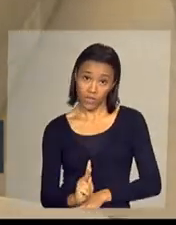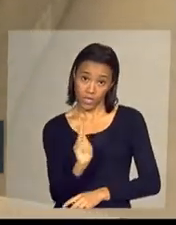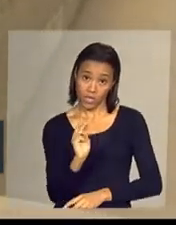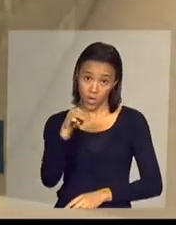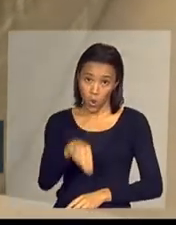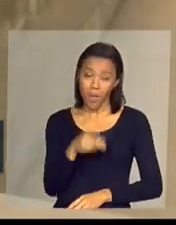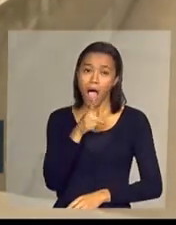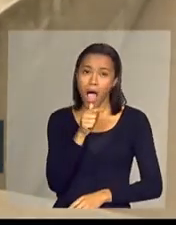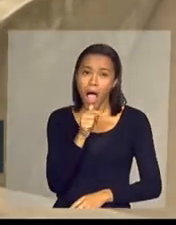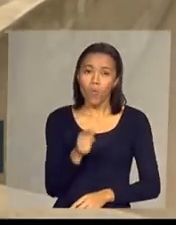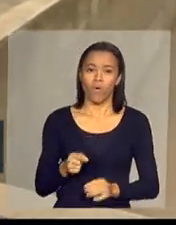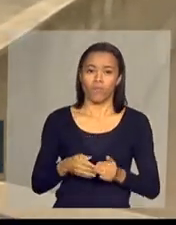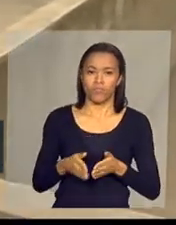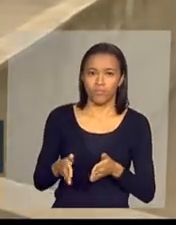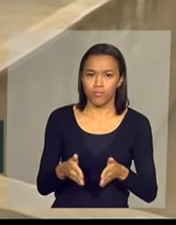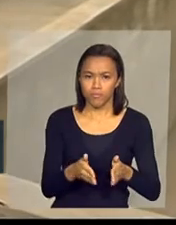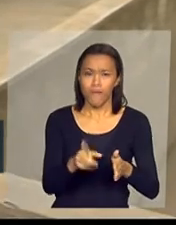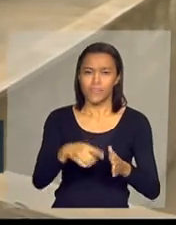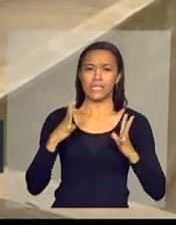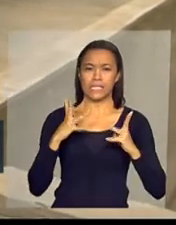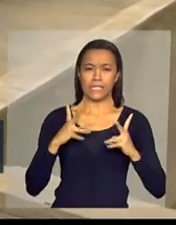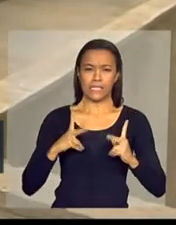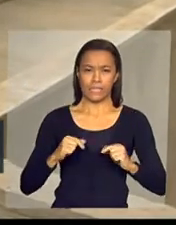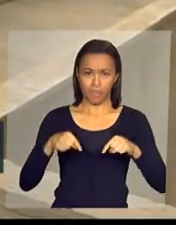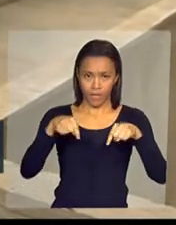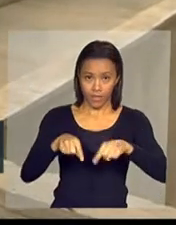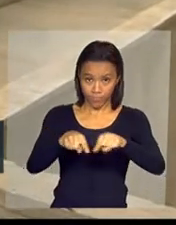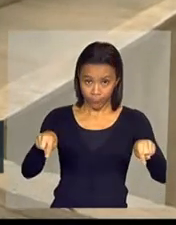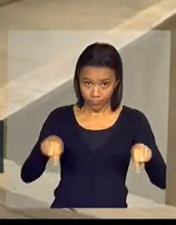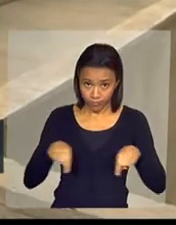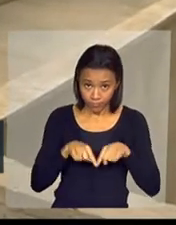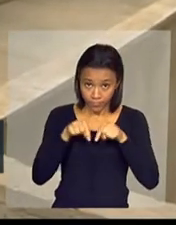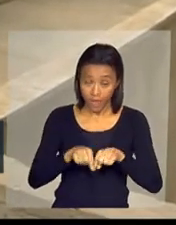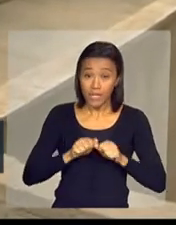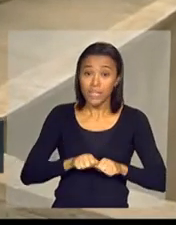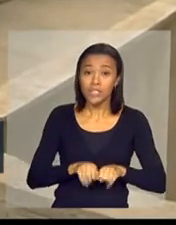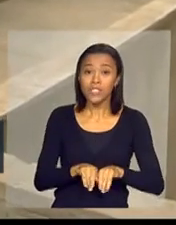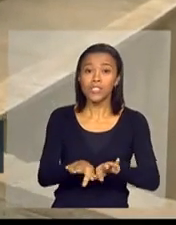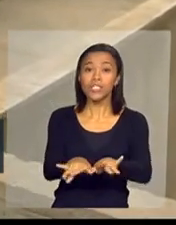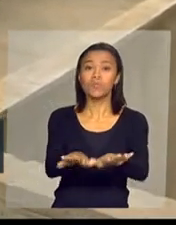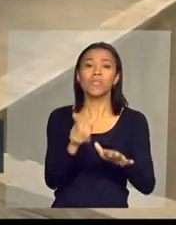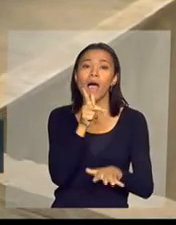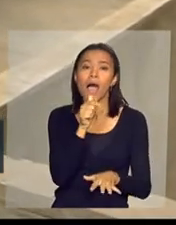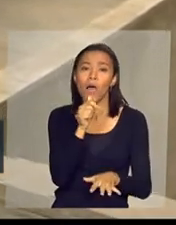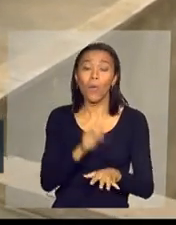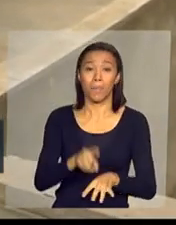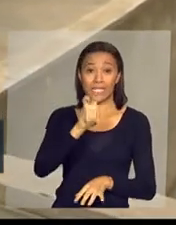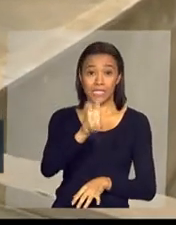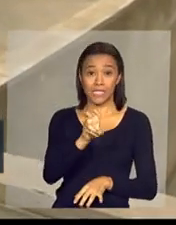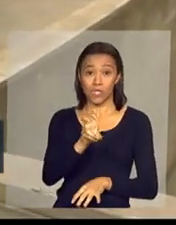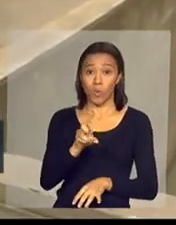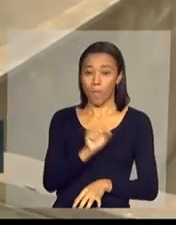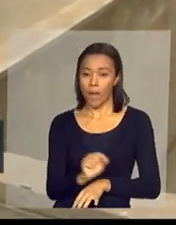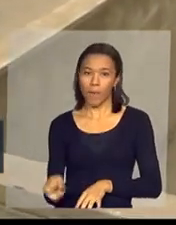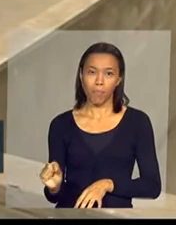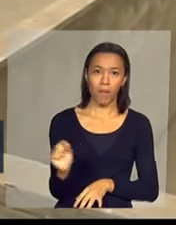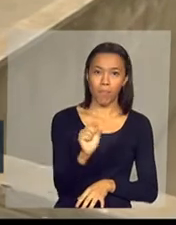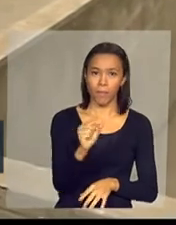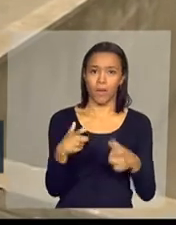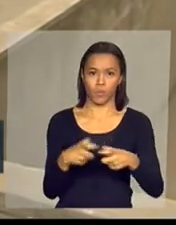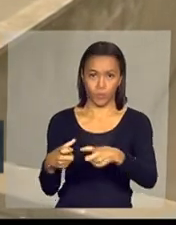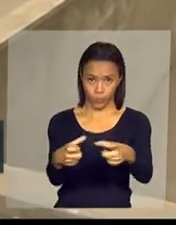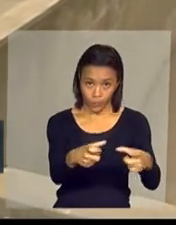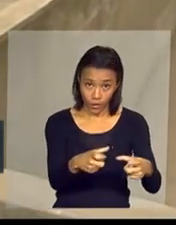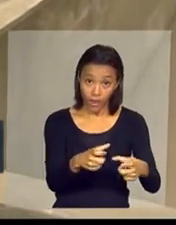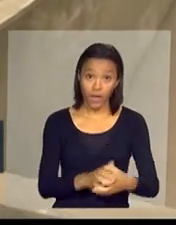água vem até aqui, será tratada e será distribuída para 5 municípios aqui dessa região do semiárido